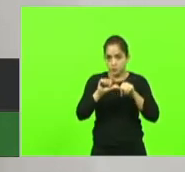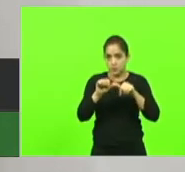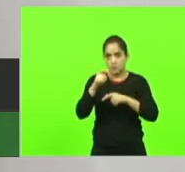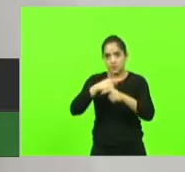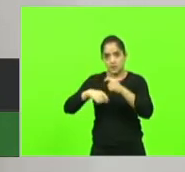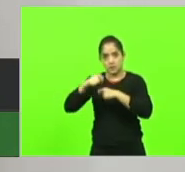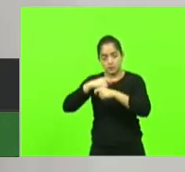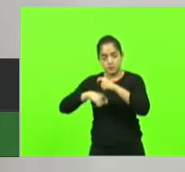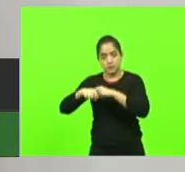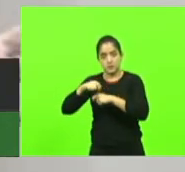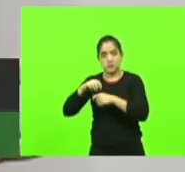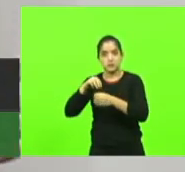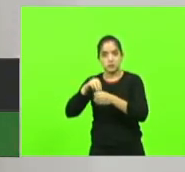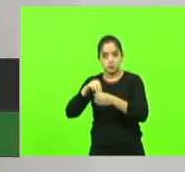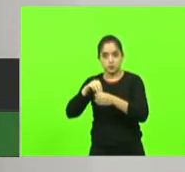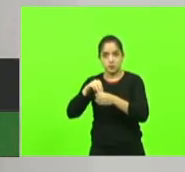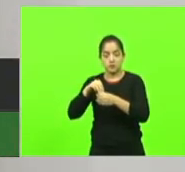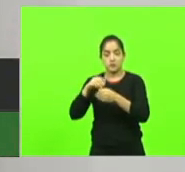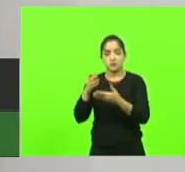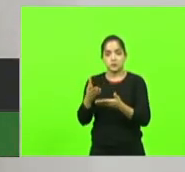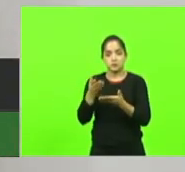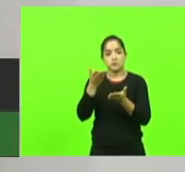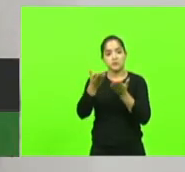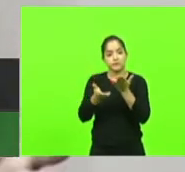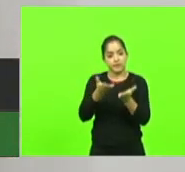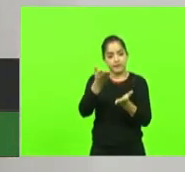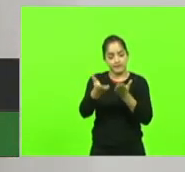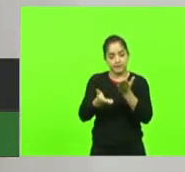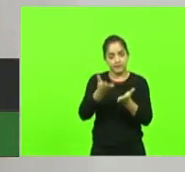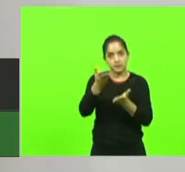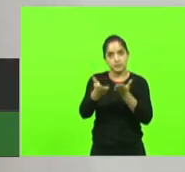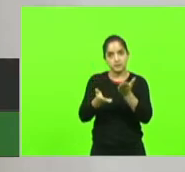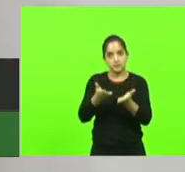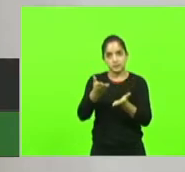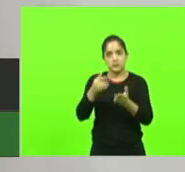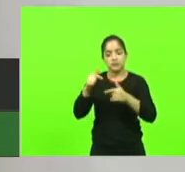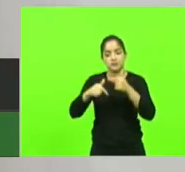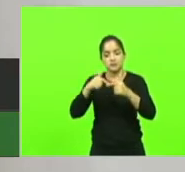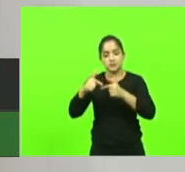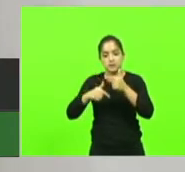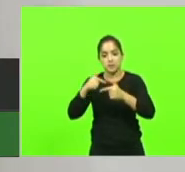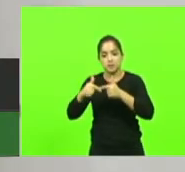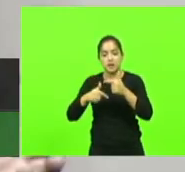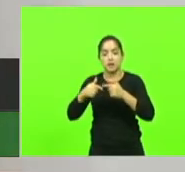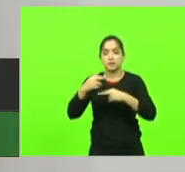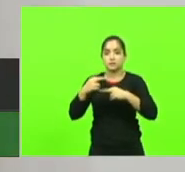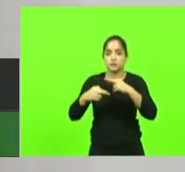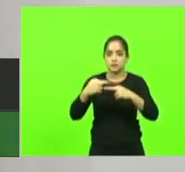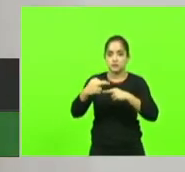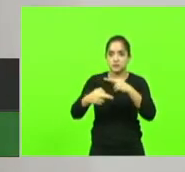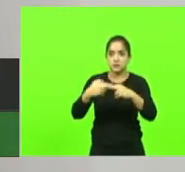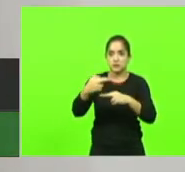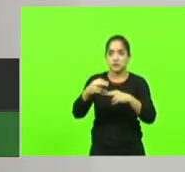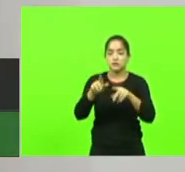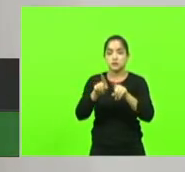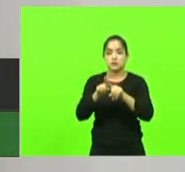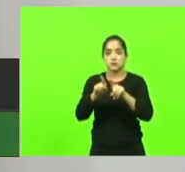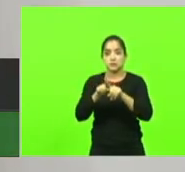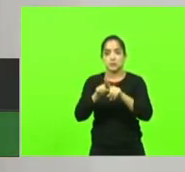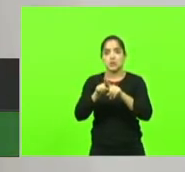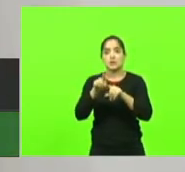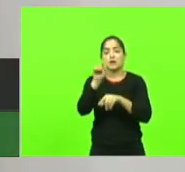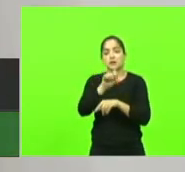administração municipal, que vai atender esses trabalhadores da reciclagem e também a